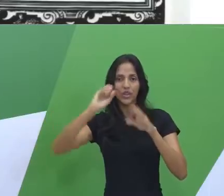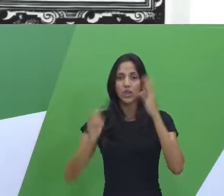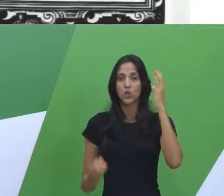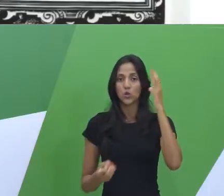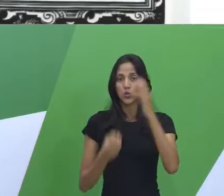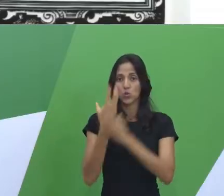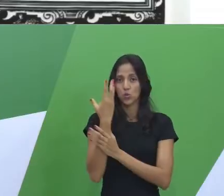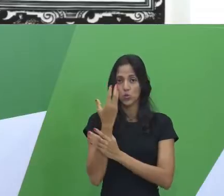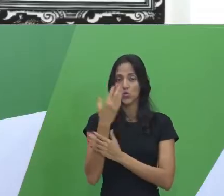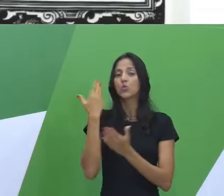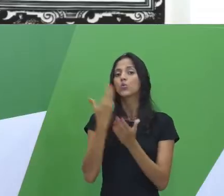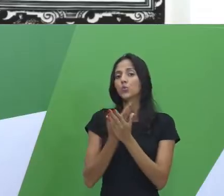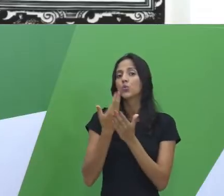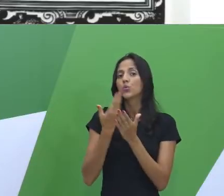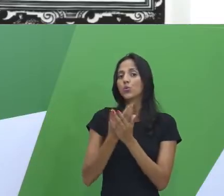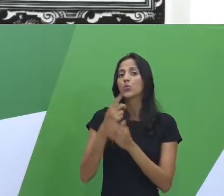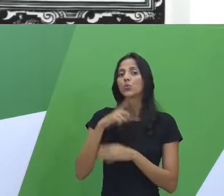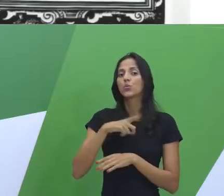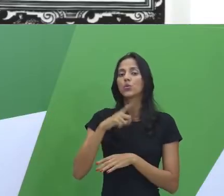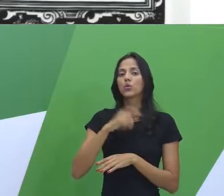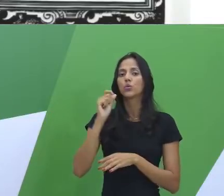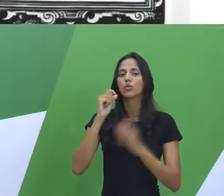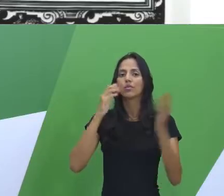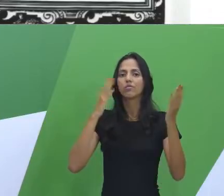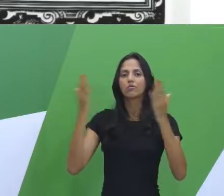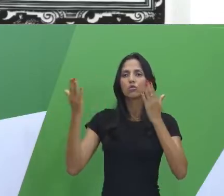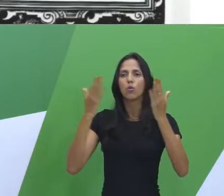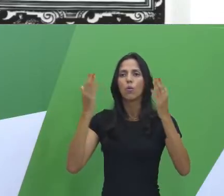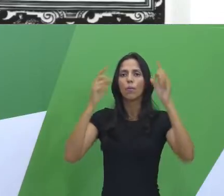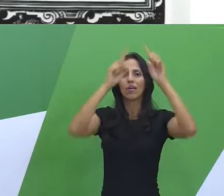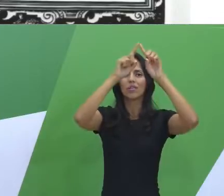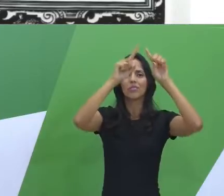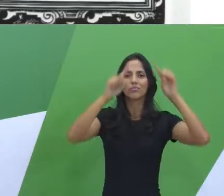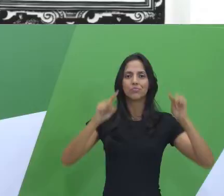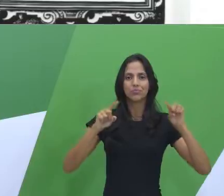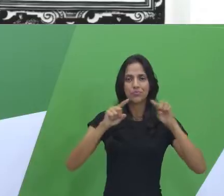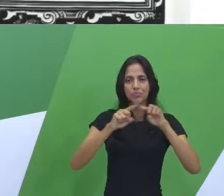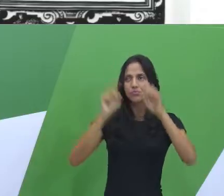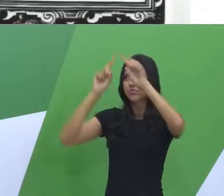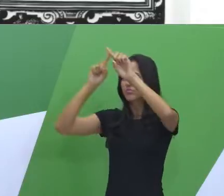surgiu do estudo da semelhança de triângulos